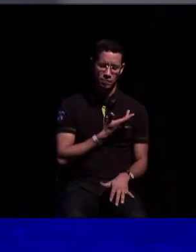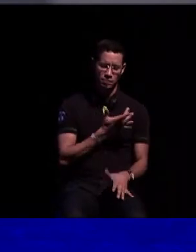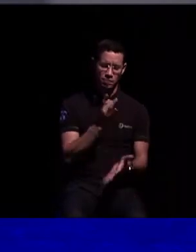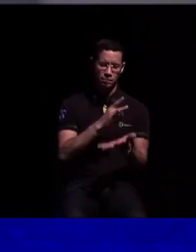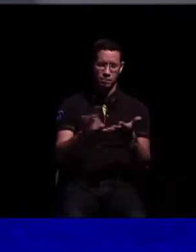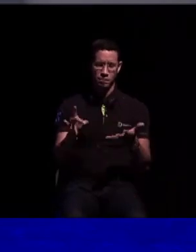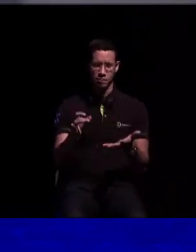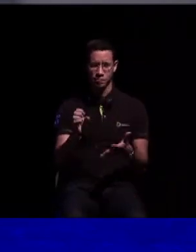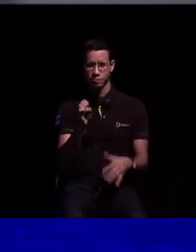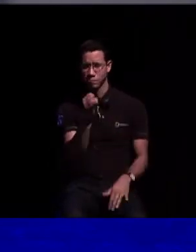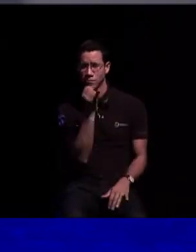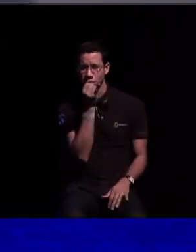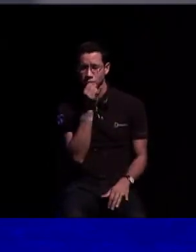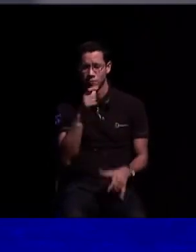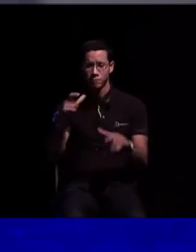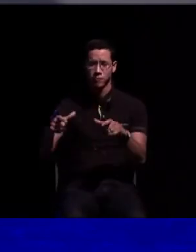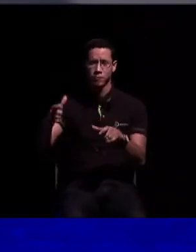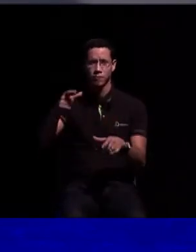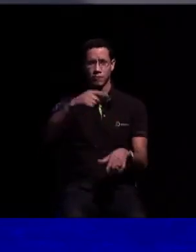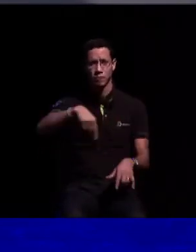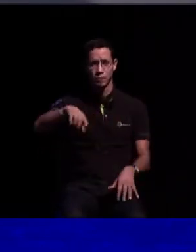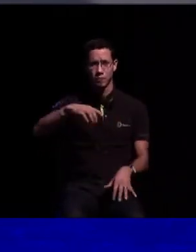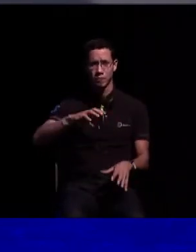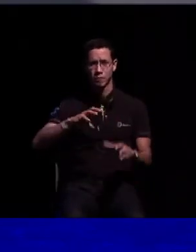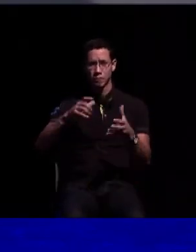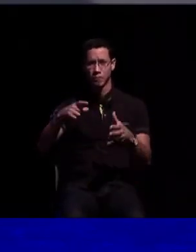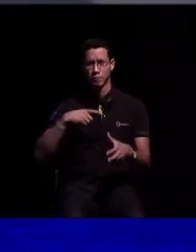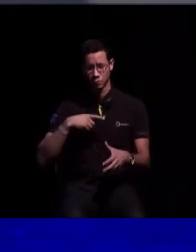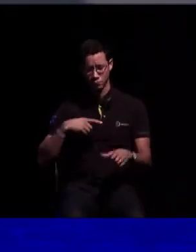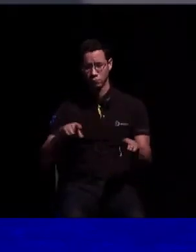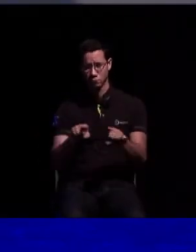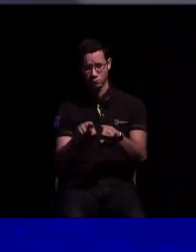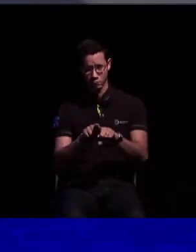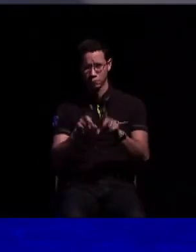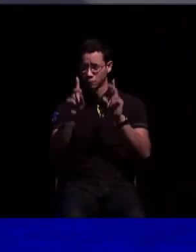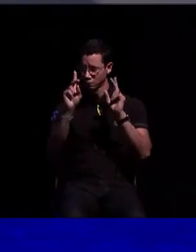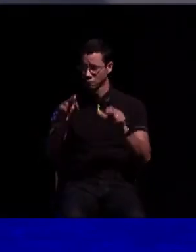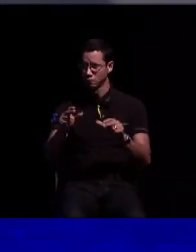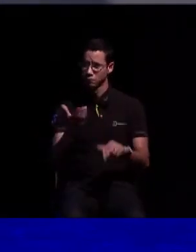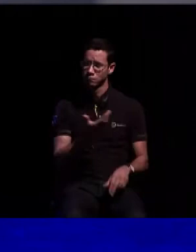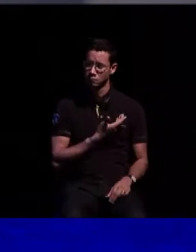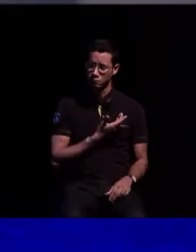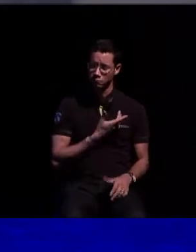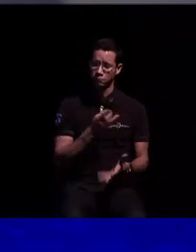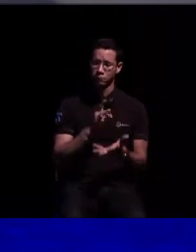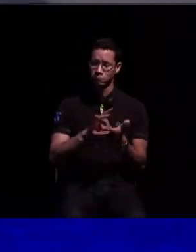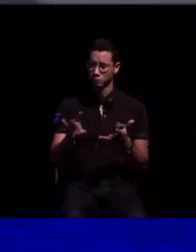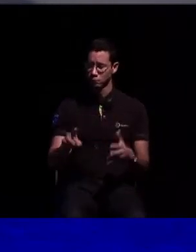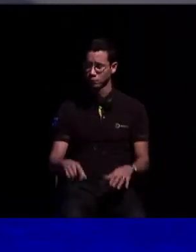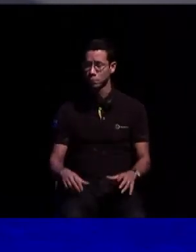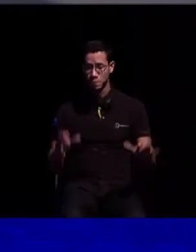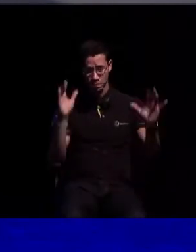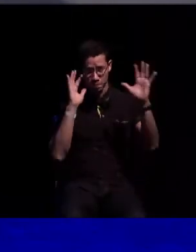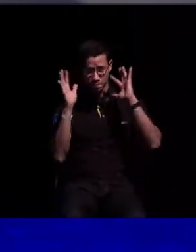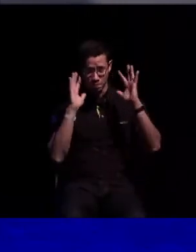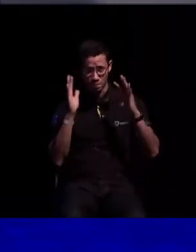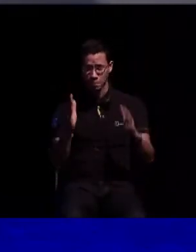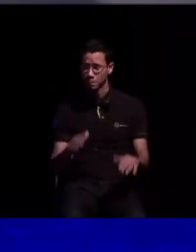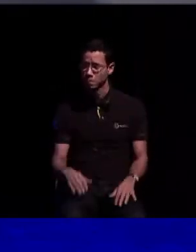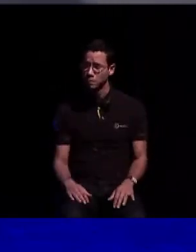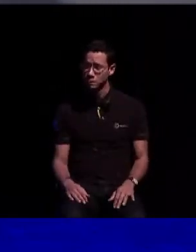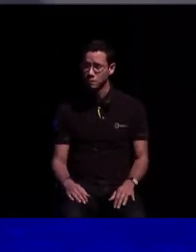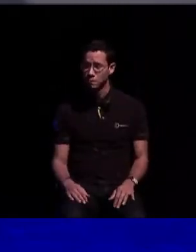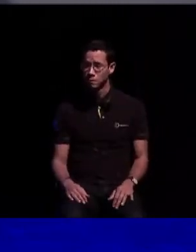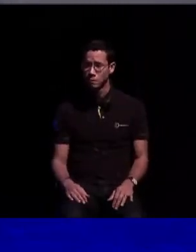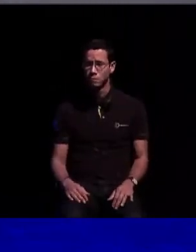mundo as pessoas não dividissem sempre as pessoas entre amigos e inimigos, né? Aí você imagina que a nossa oposição aqui é com os